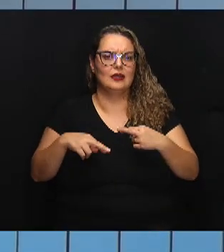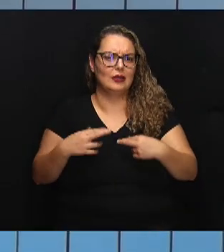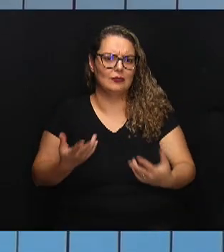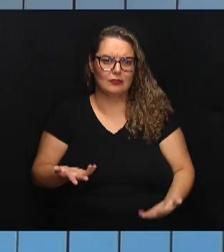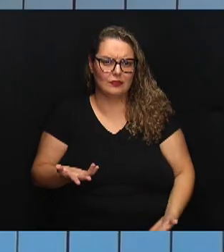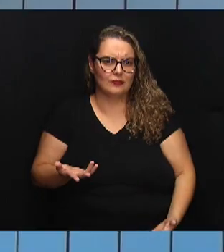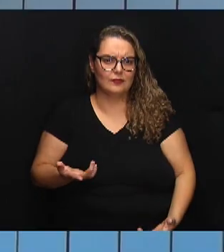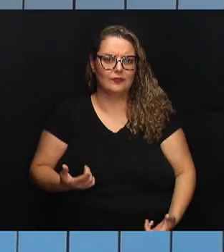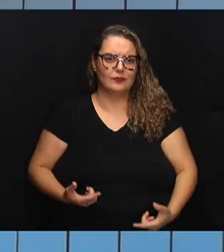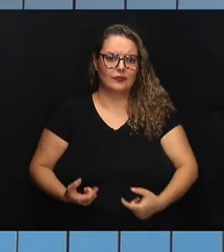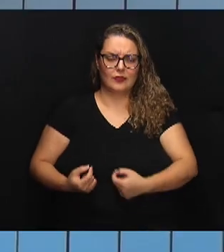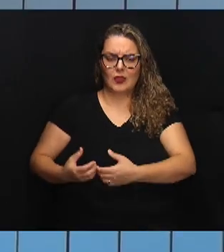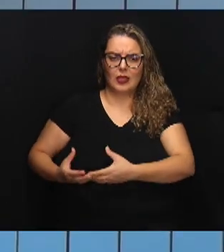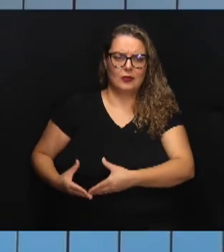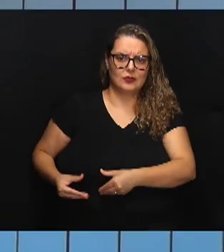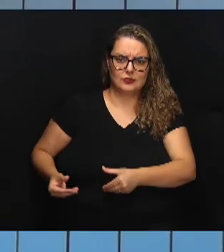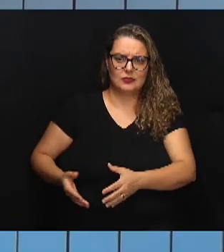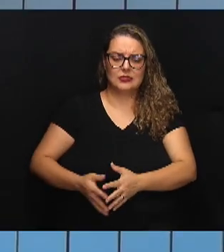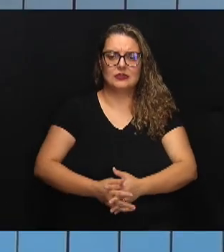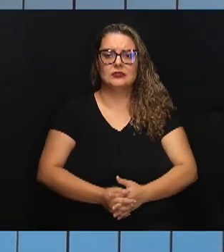ao câncer de pâncreas.